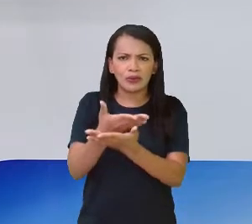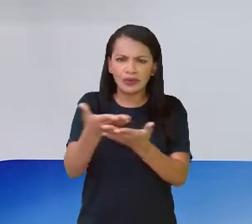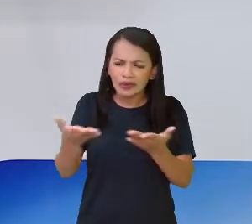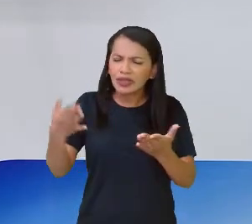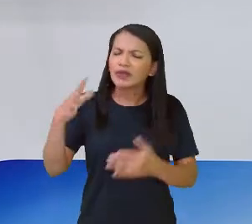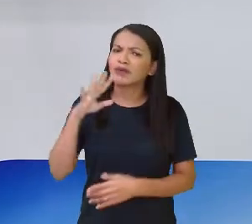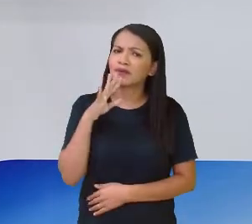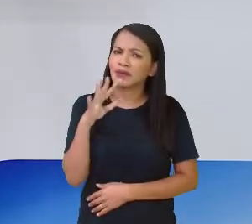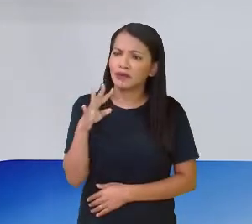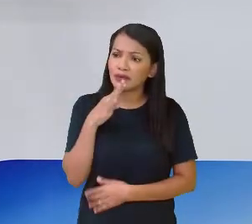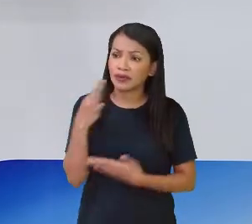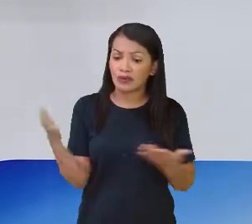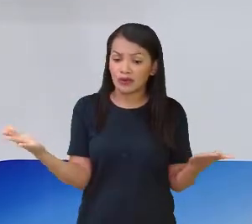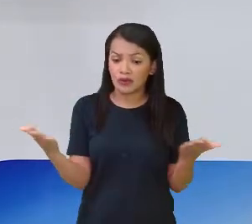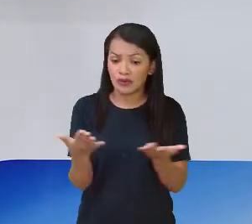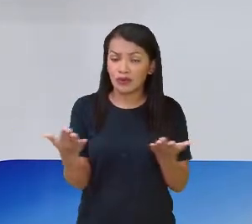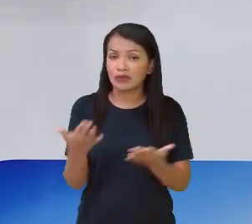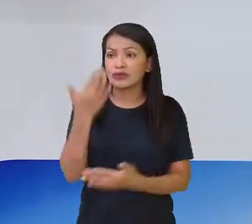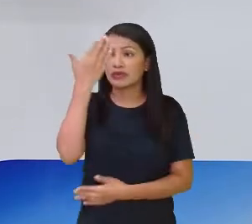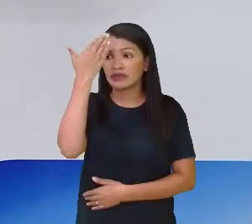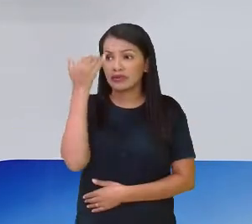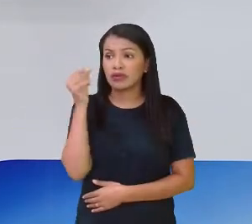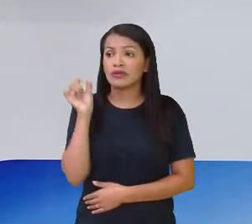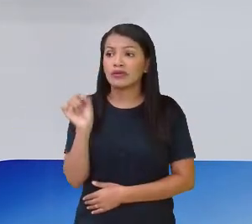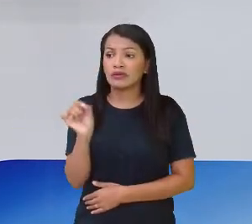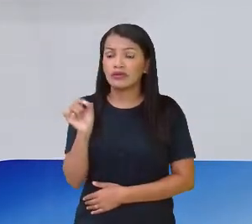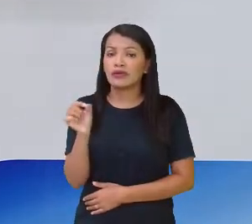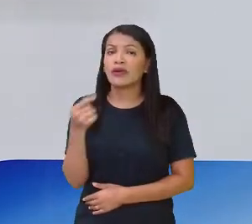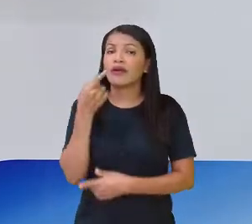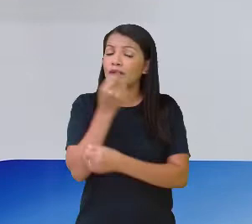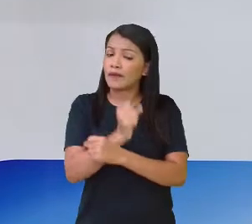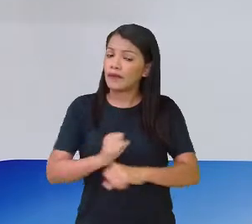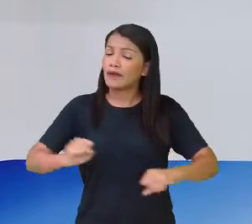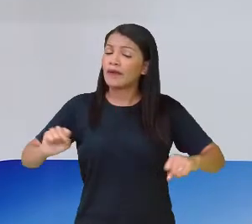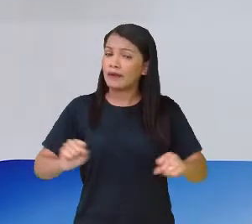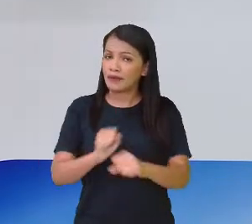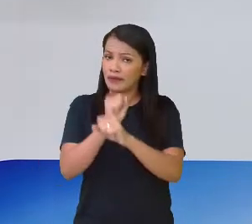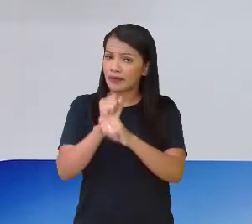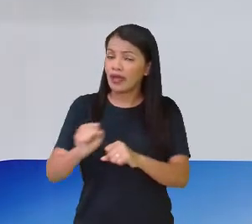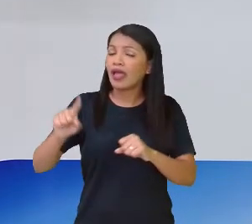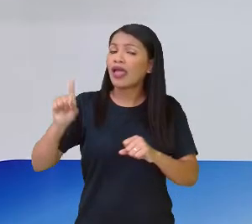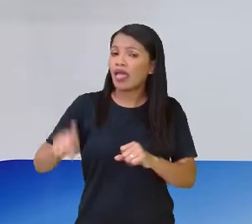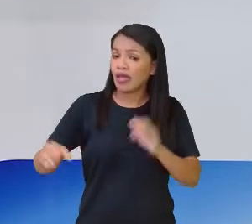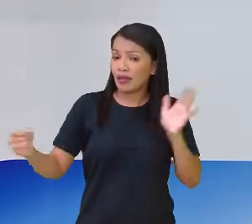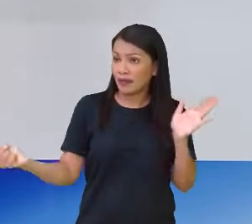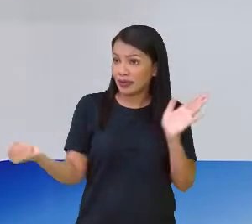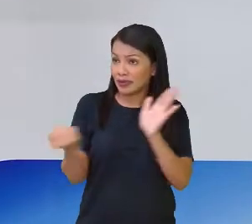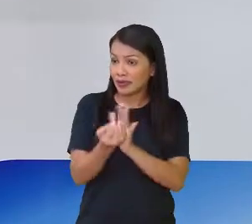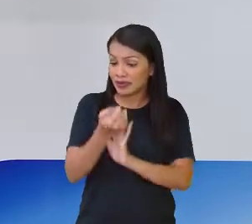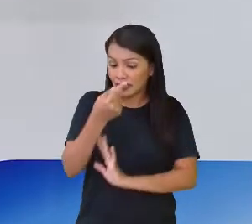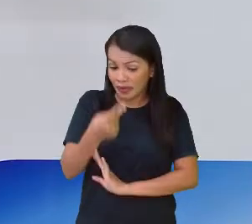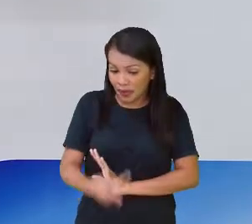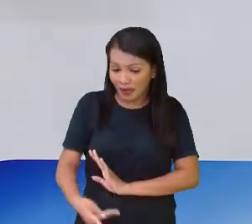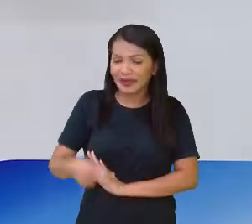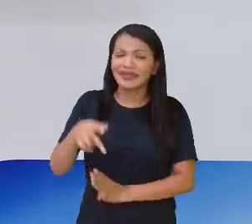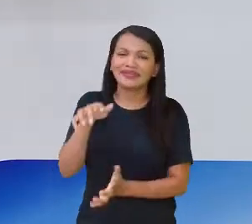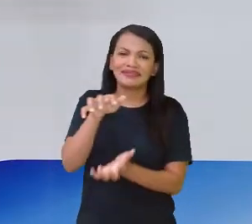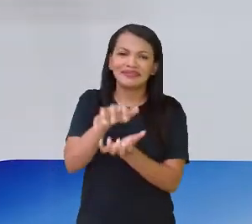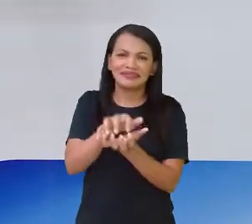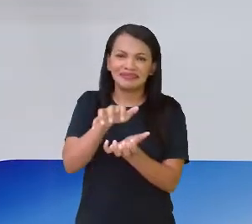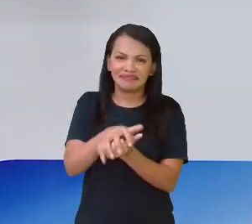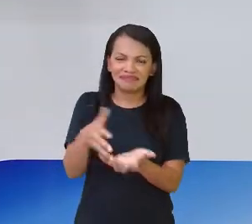vocês conhecerem. E hoje a gente ficou sabendo que o maracatu é um patrimônio aqui do nosso estado, né? Estamos